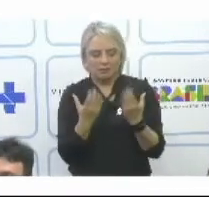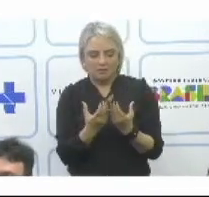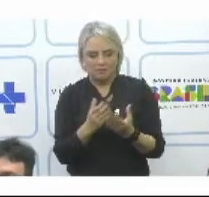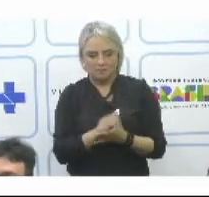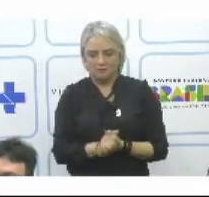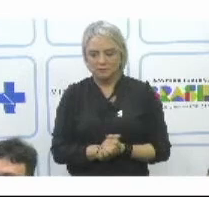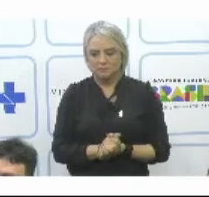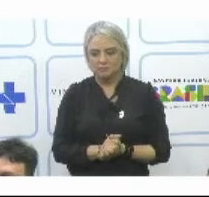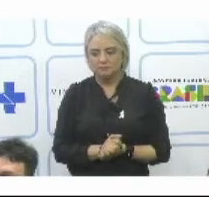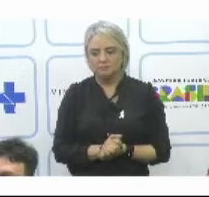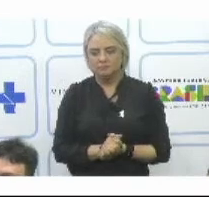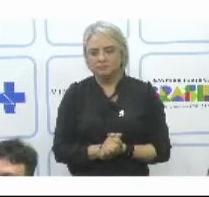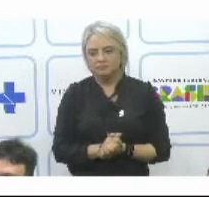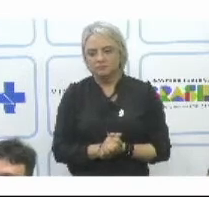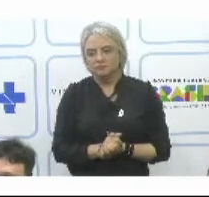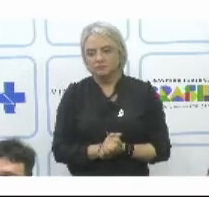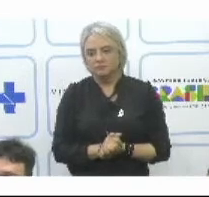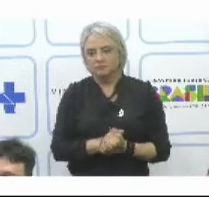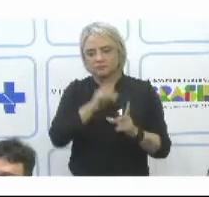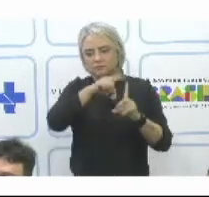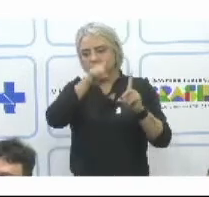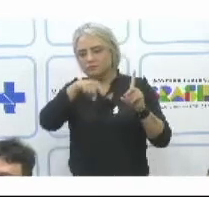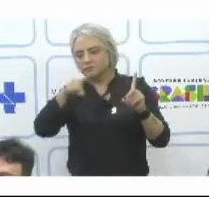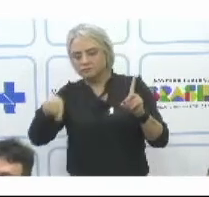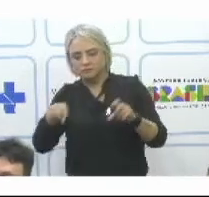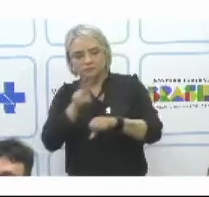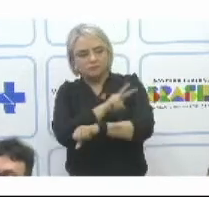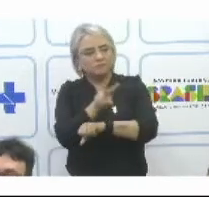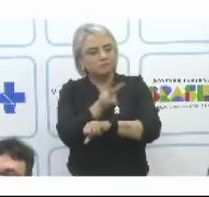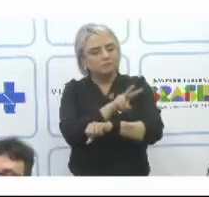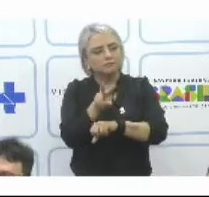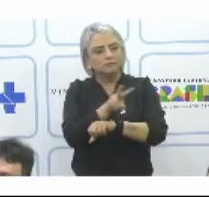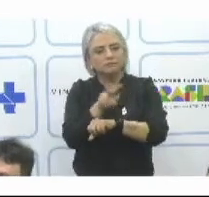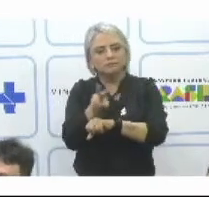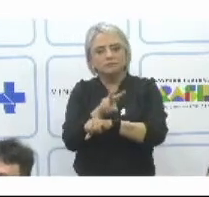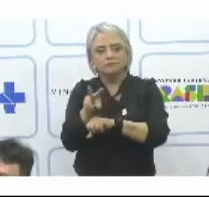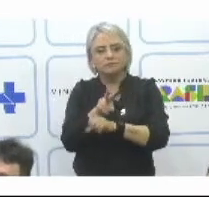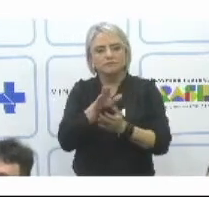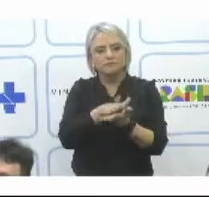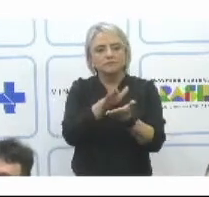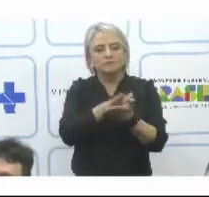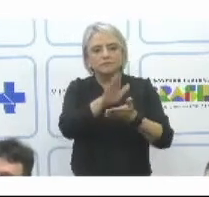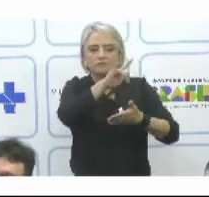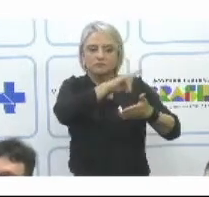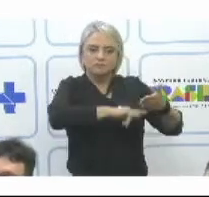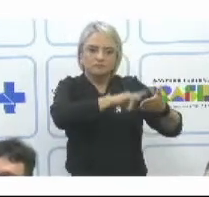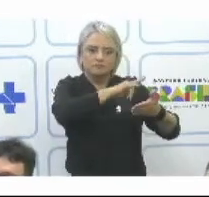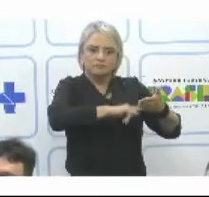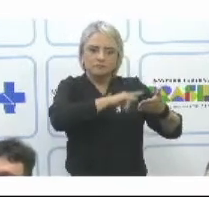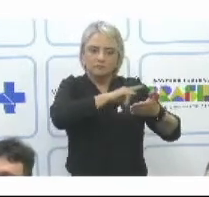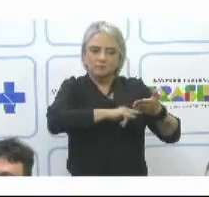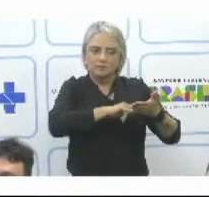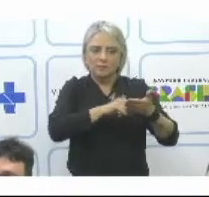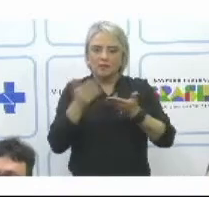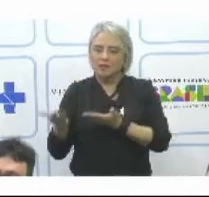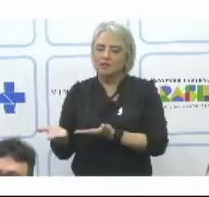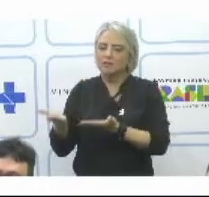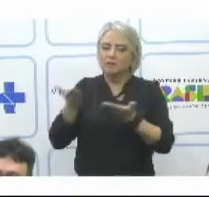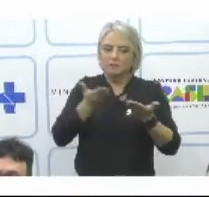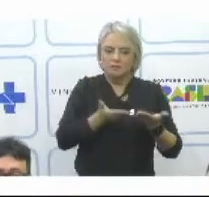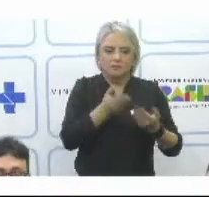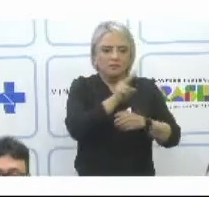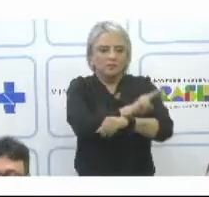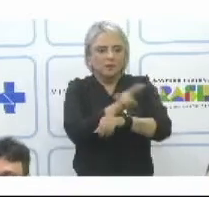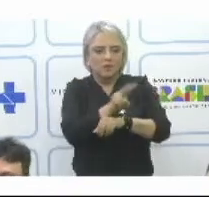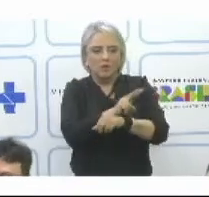coletivas. Esse daqui faz parte do nosso monitoramento, que a gente está, né, para lançar esse documento, né, trazendo um